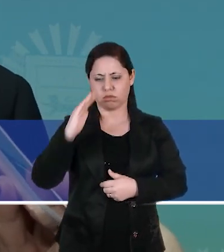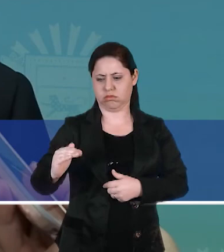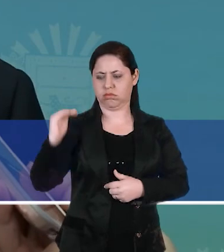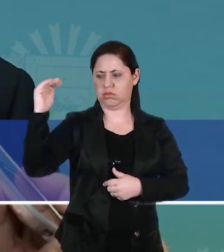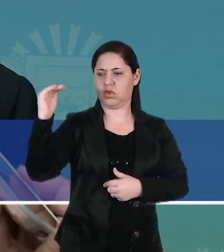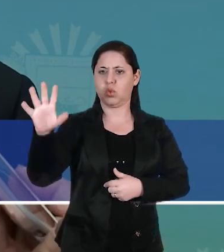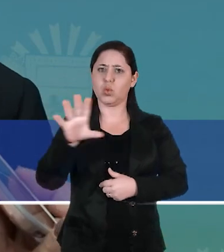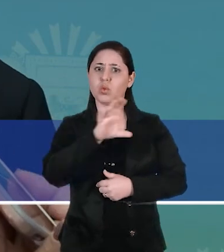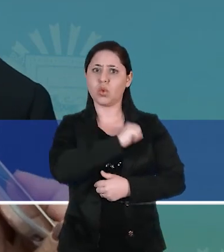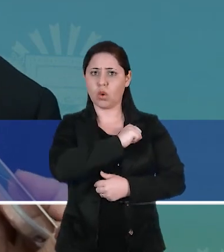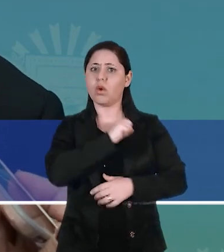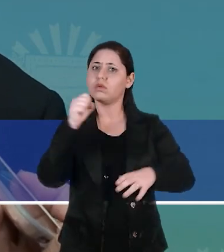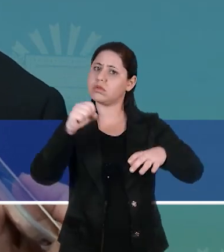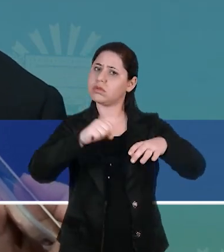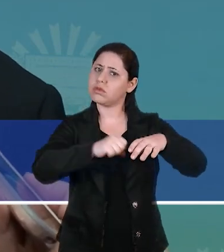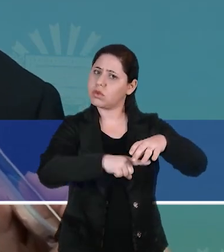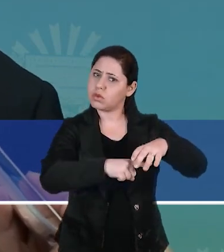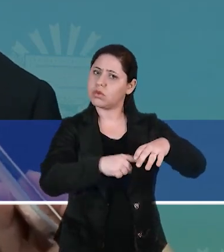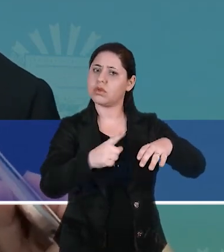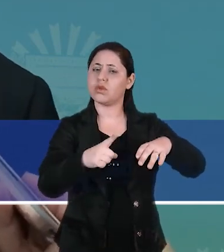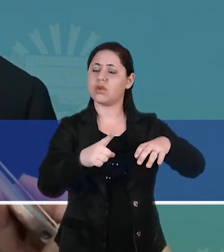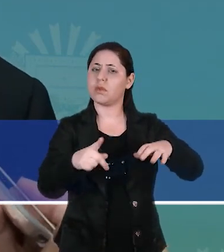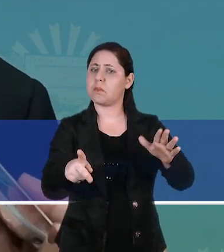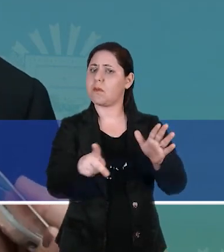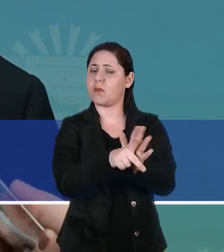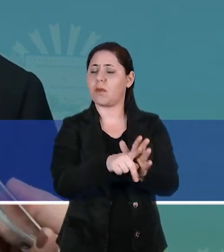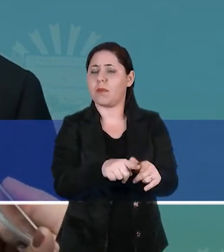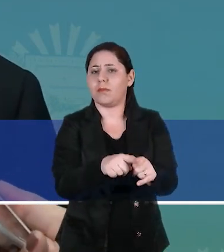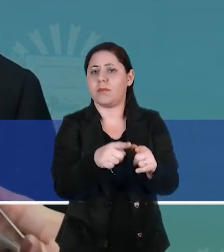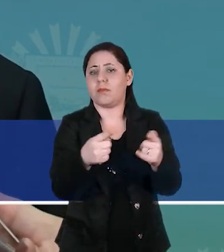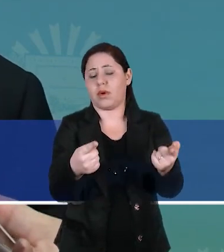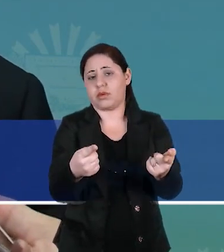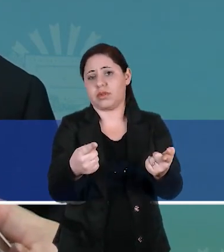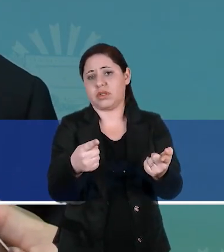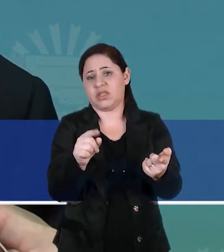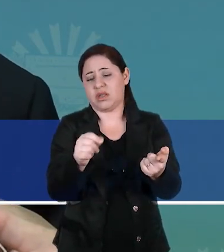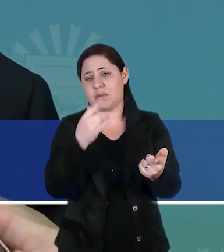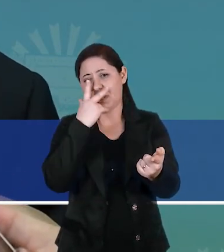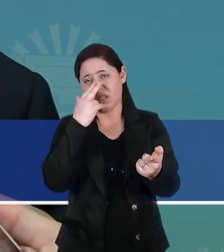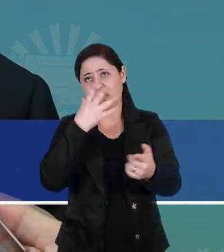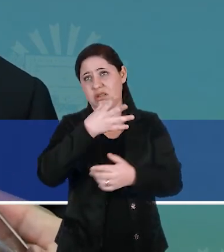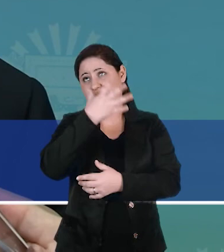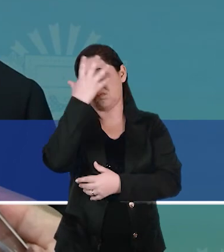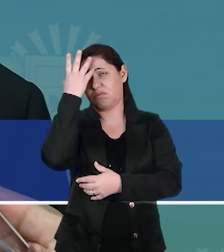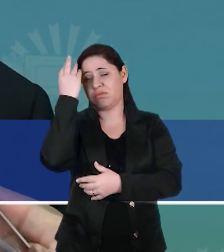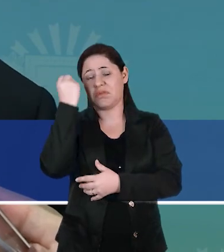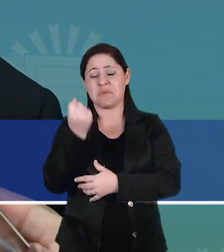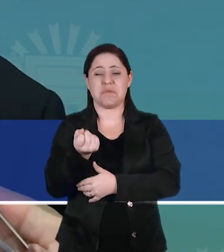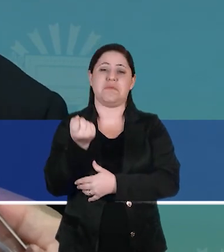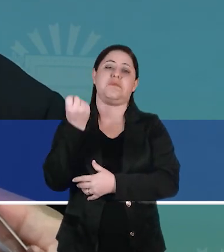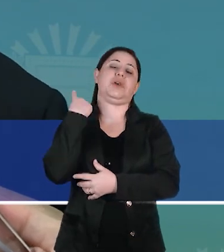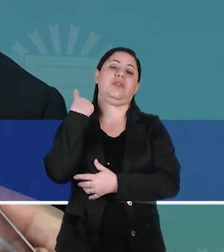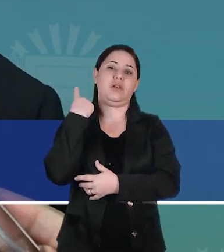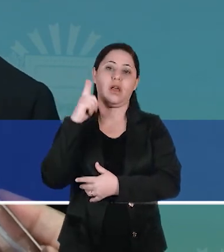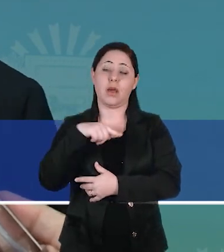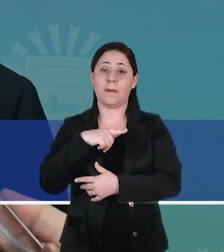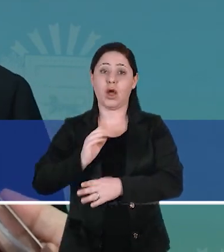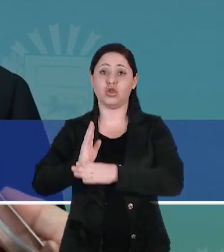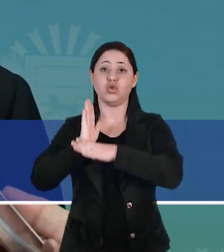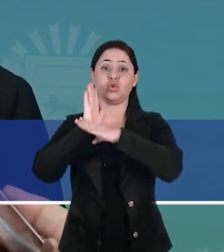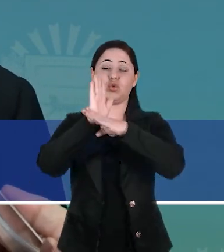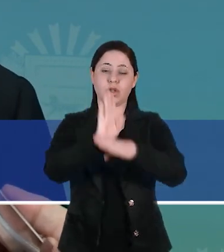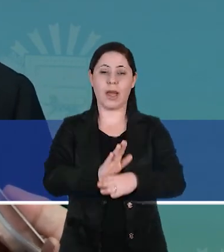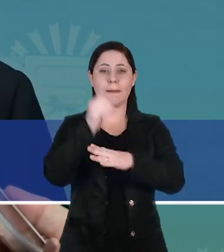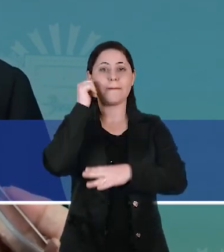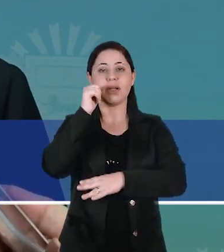que gostam da prática do futebol feminino, mas ficou esquecido no tempo. Então, para ajudar